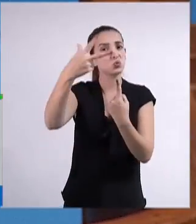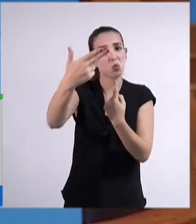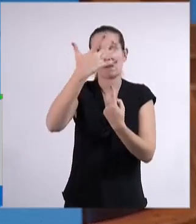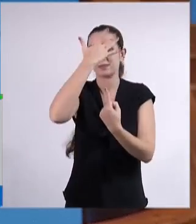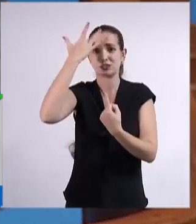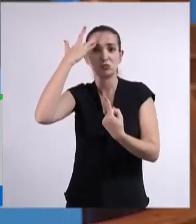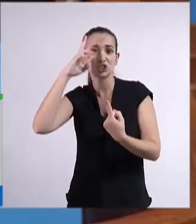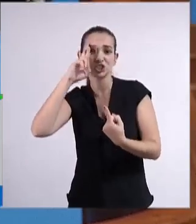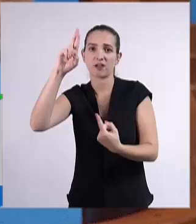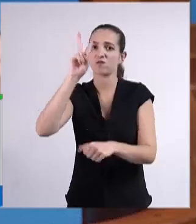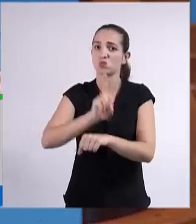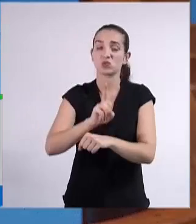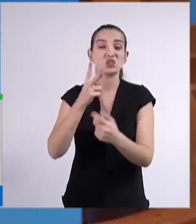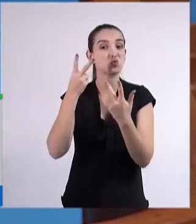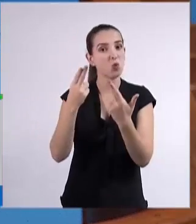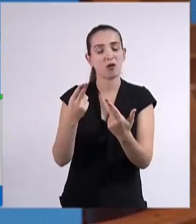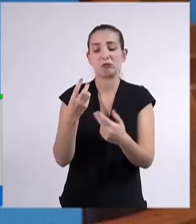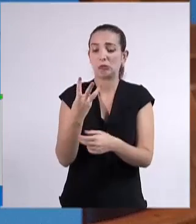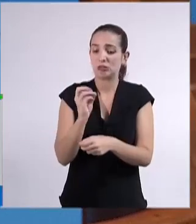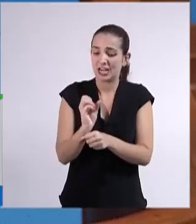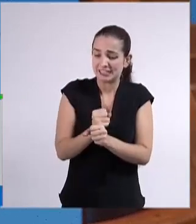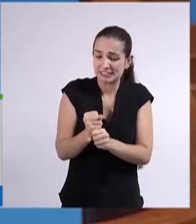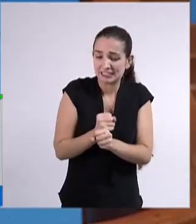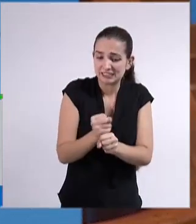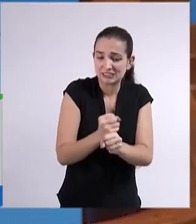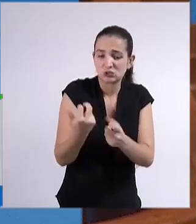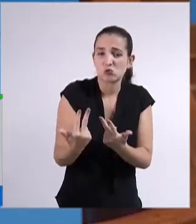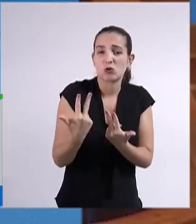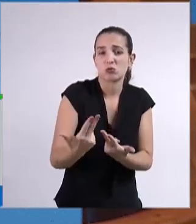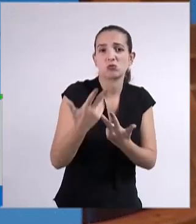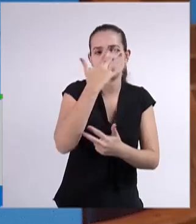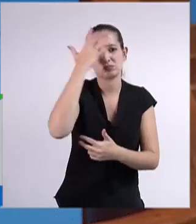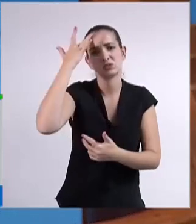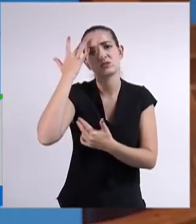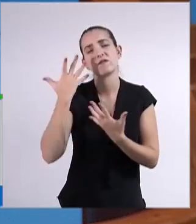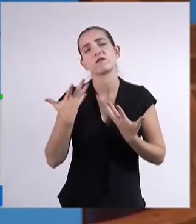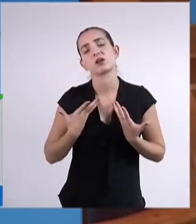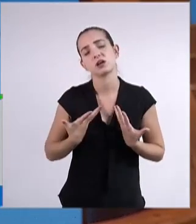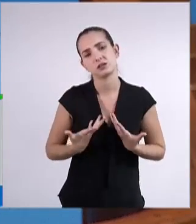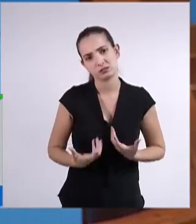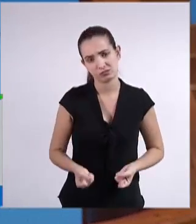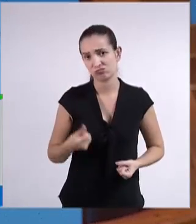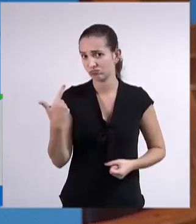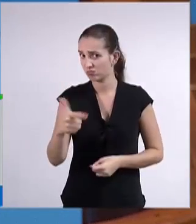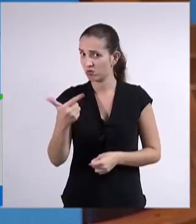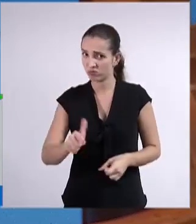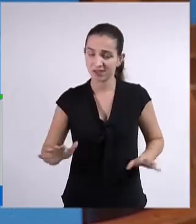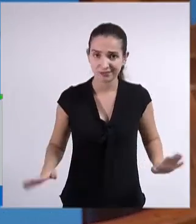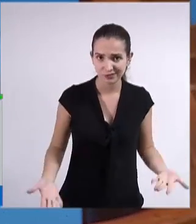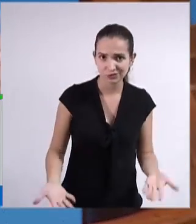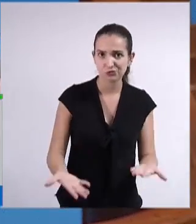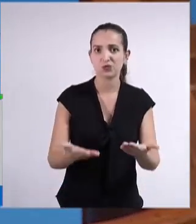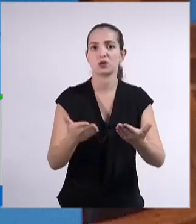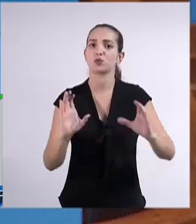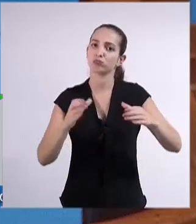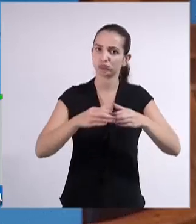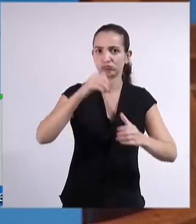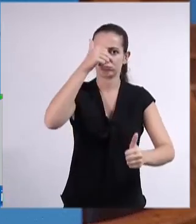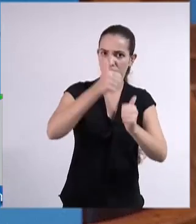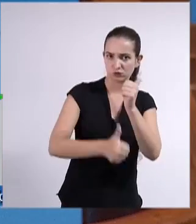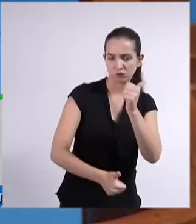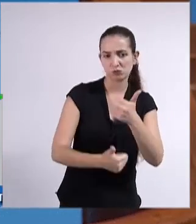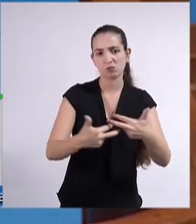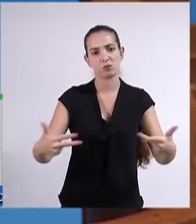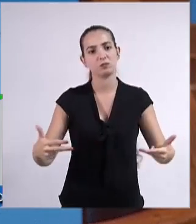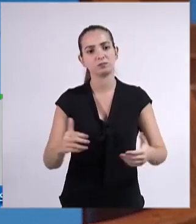dirigente. E só que o futebol só veio acabando. Permita uma parte. Não tem incentivo aos clubes, não tem